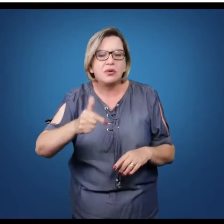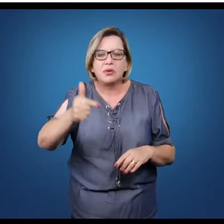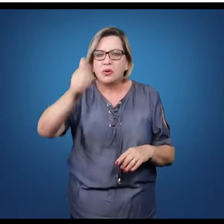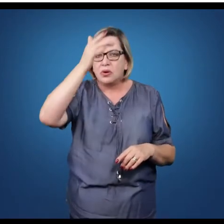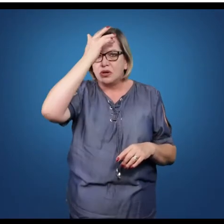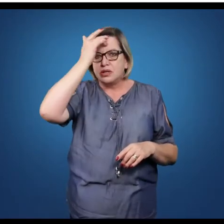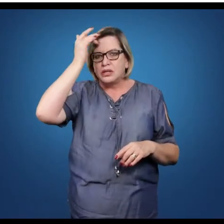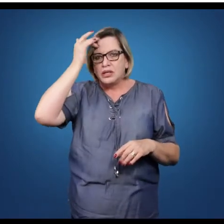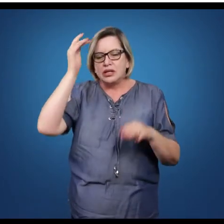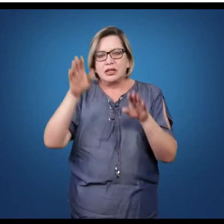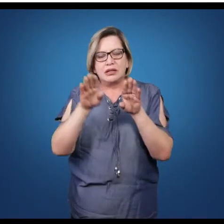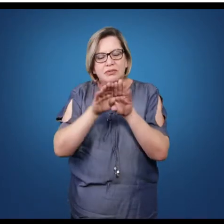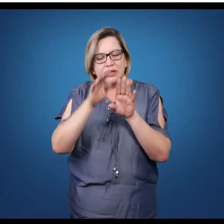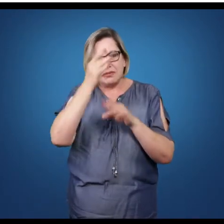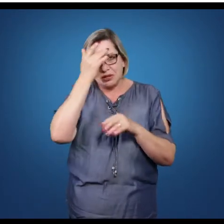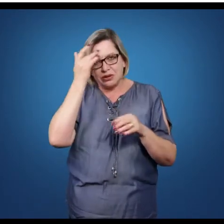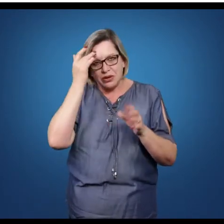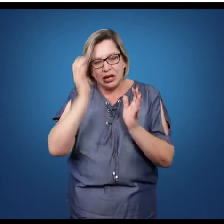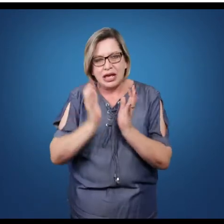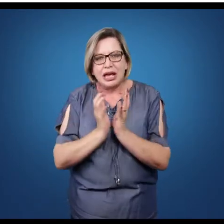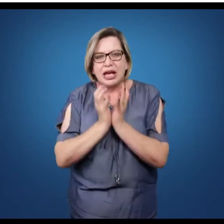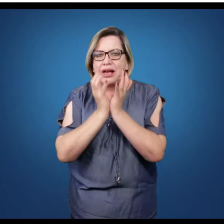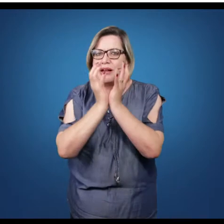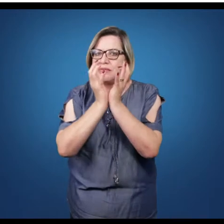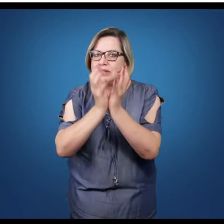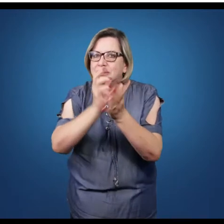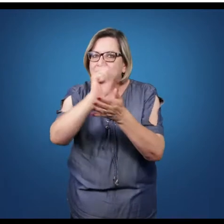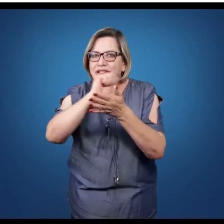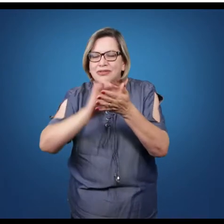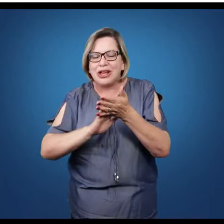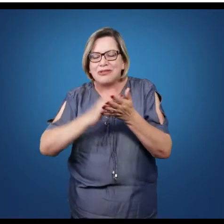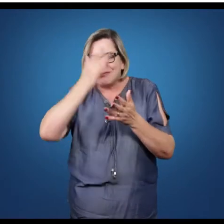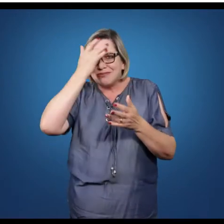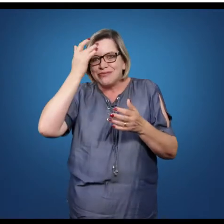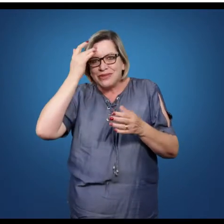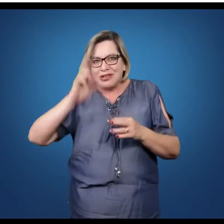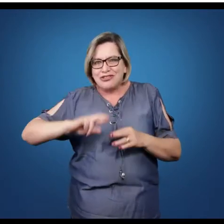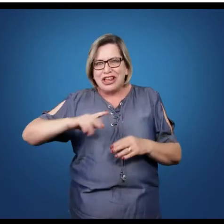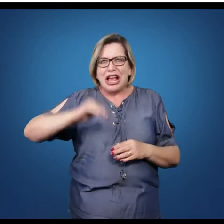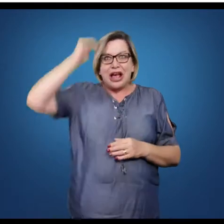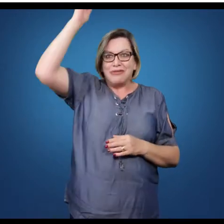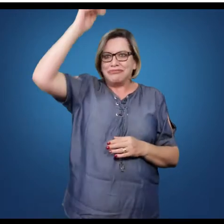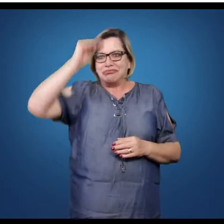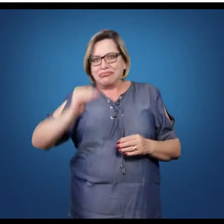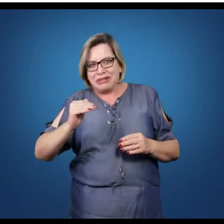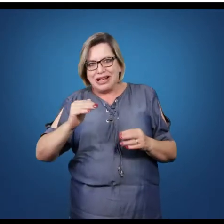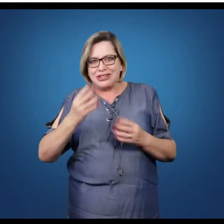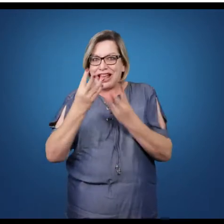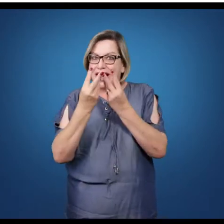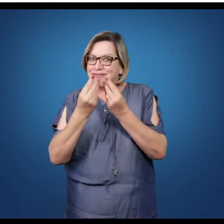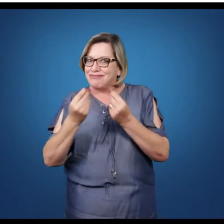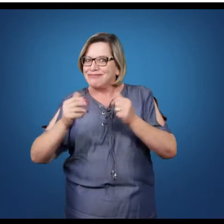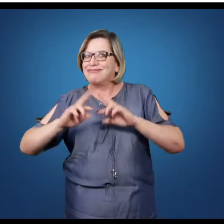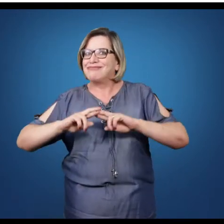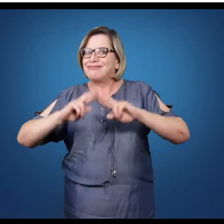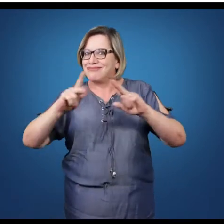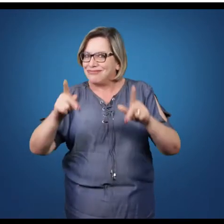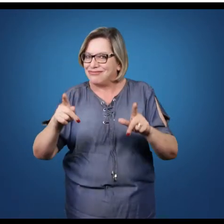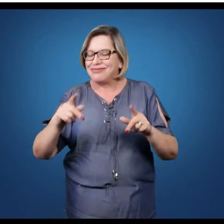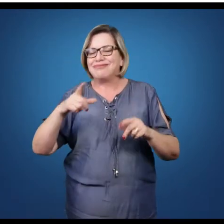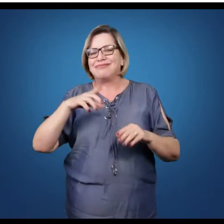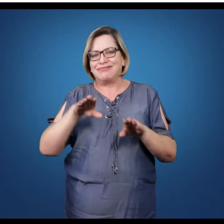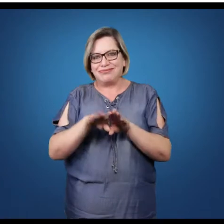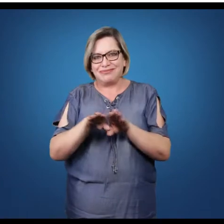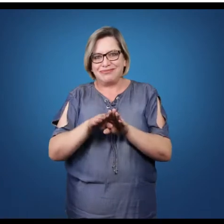ele participe na atividade com alguém de outra estatura ou com outras habilidades. Agora, a gente continua em